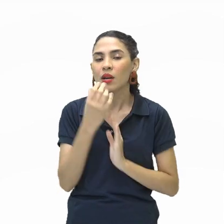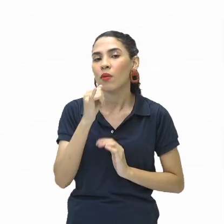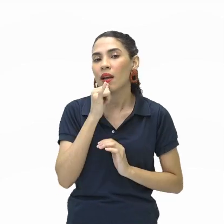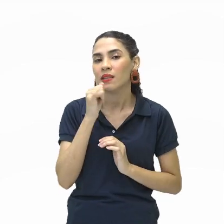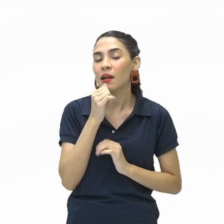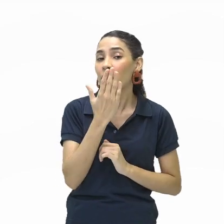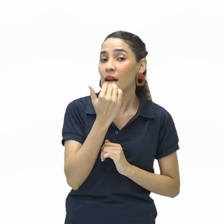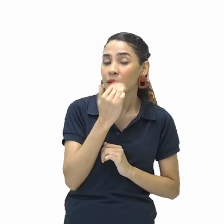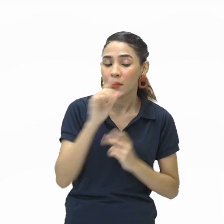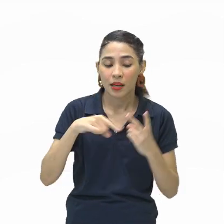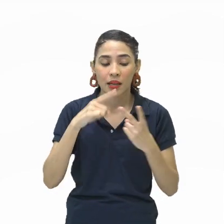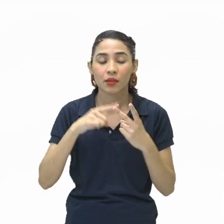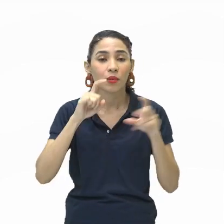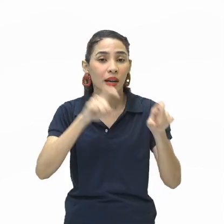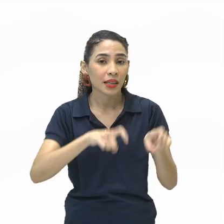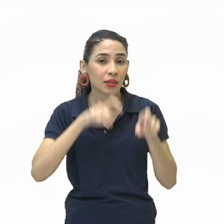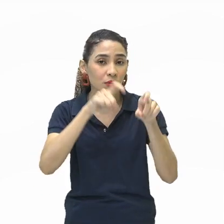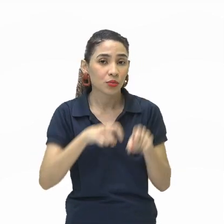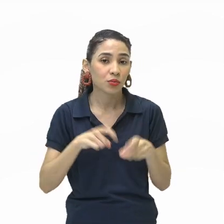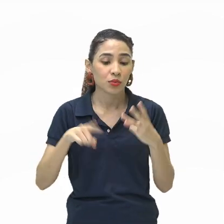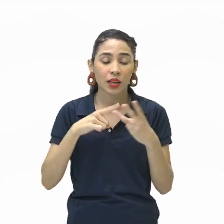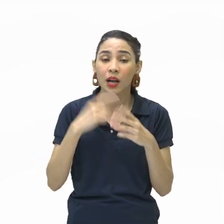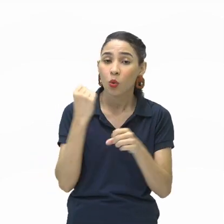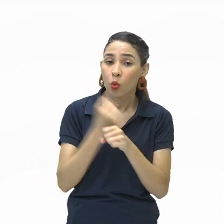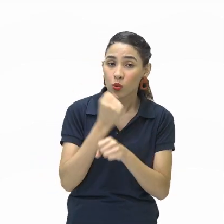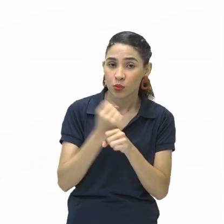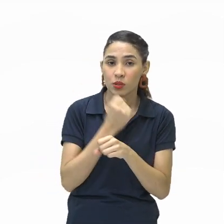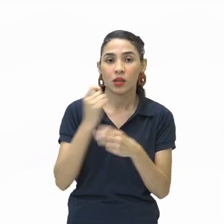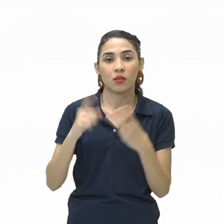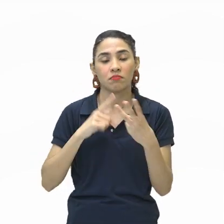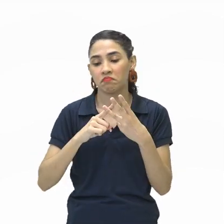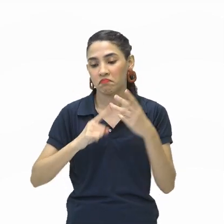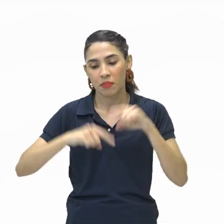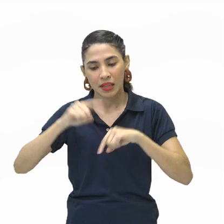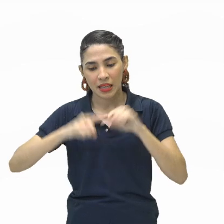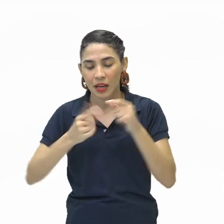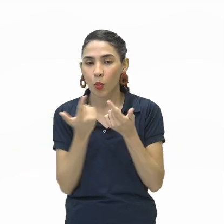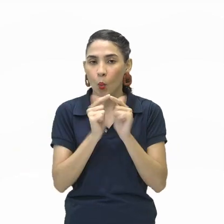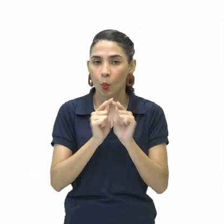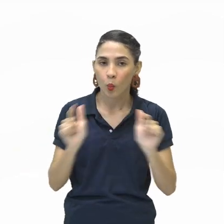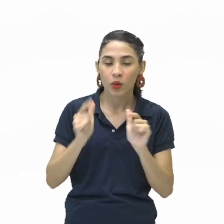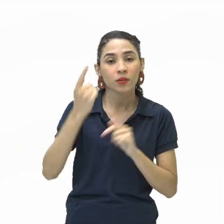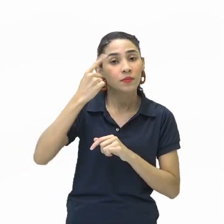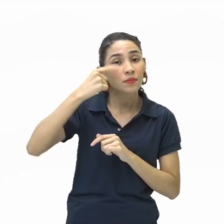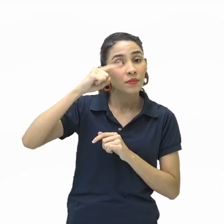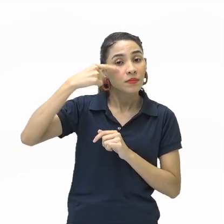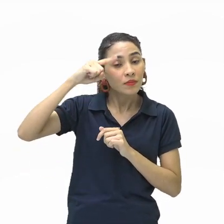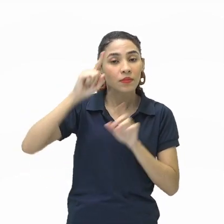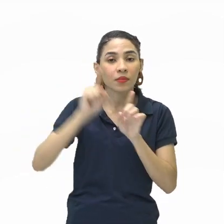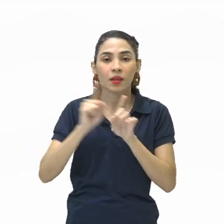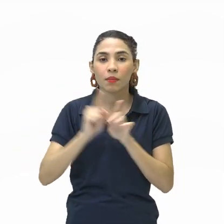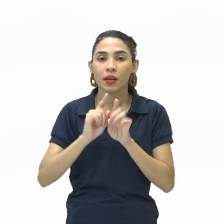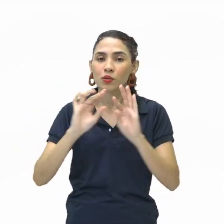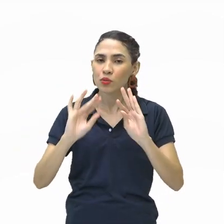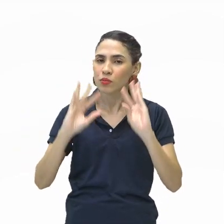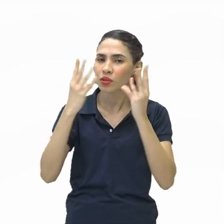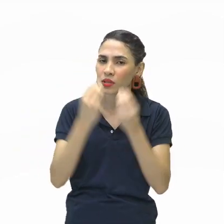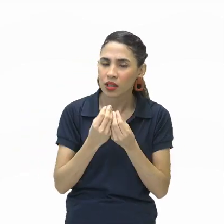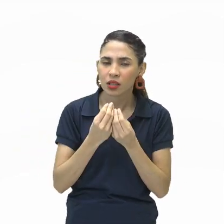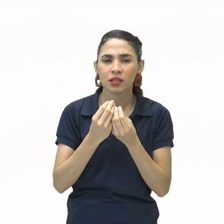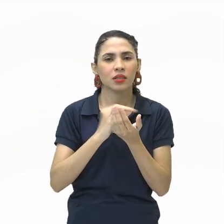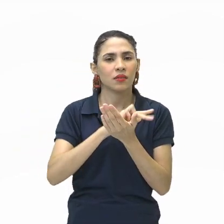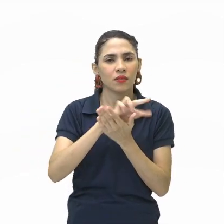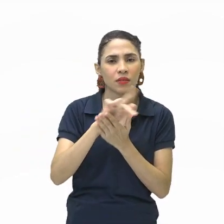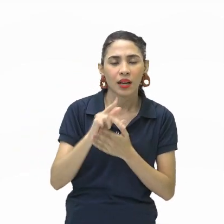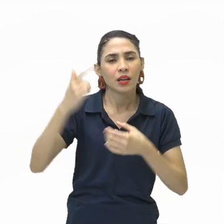dos alimentos, da agricultura, na construção, produtos de limpeza, cosméticos, corantes, setor energético,